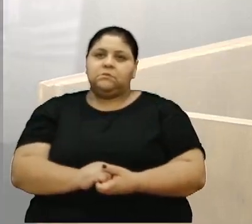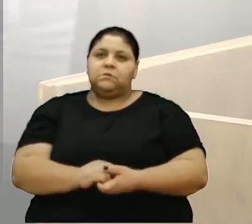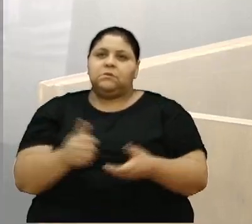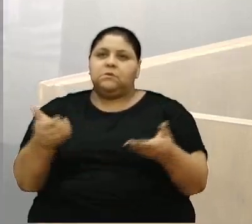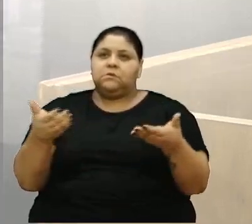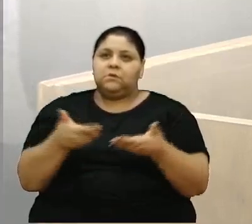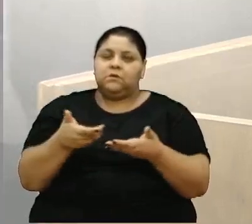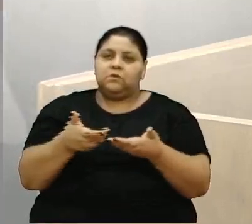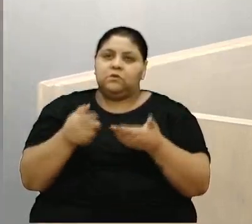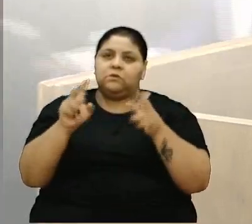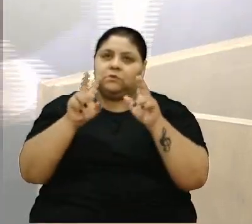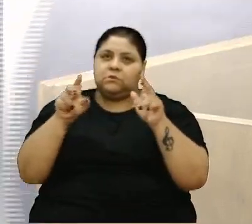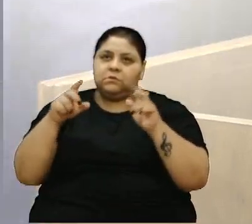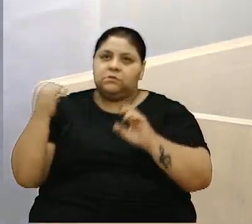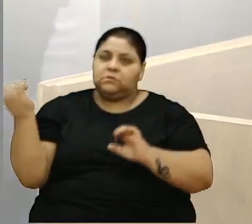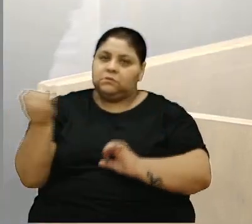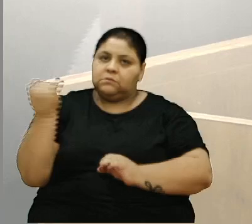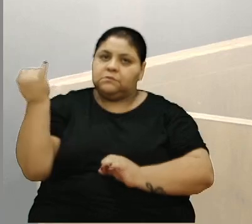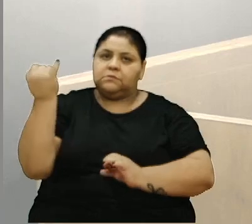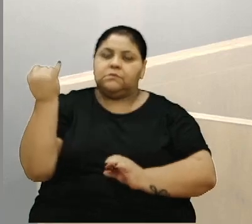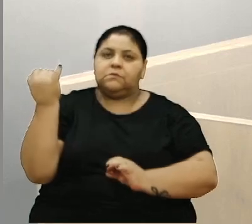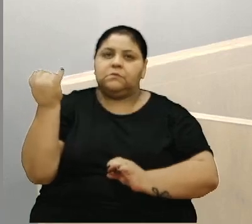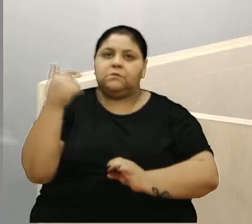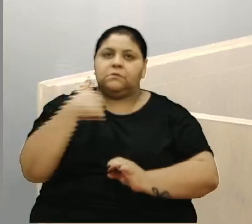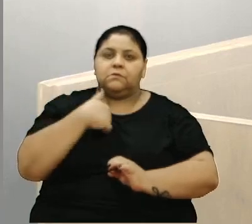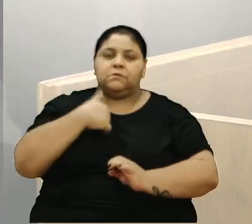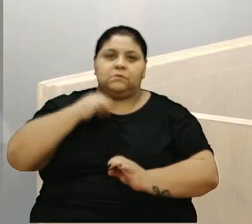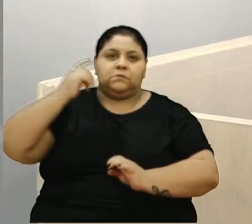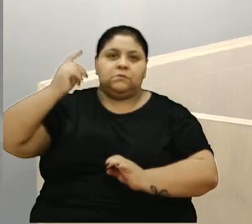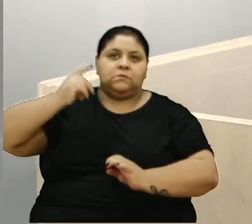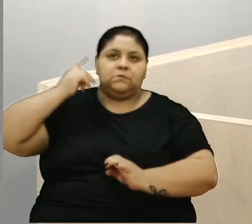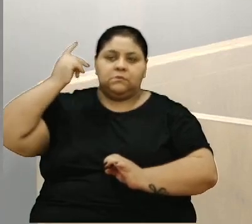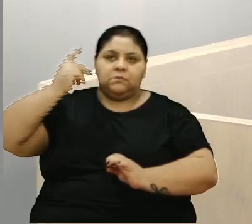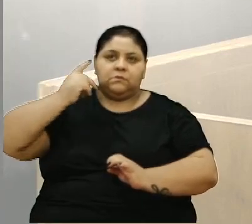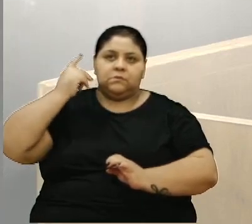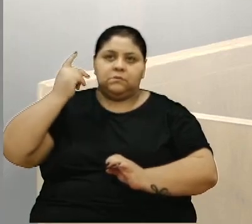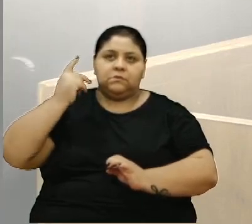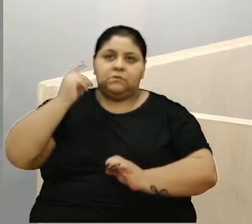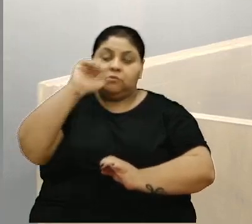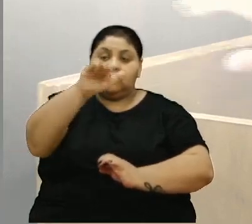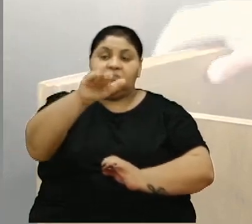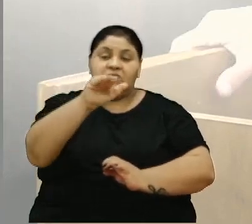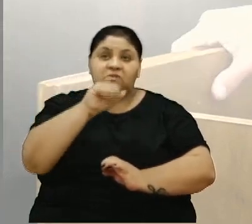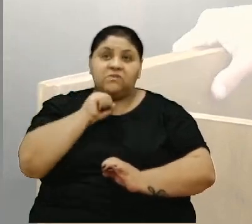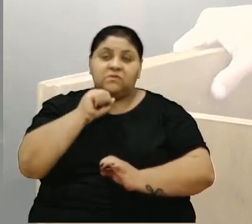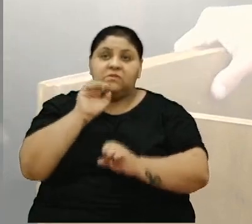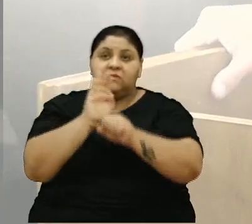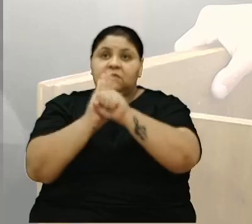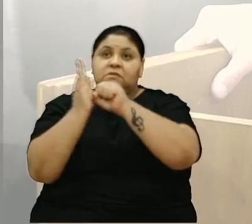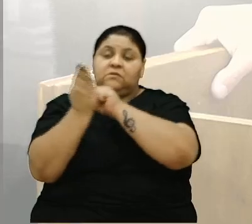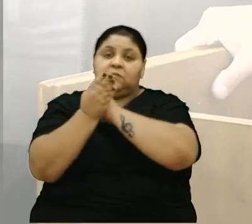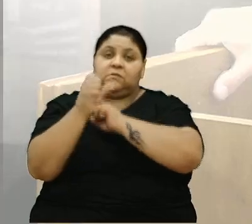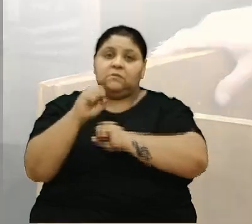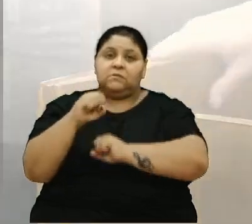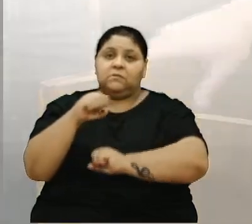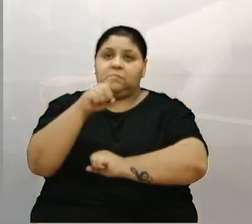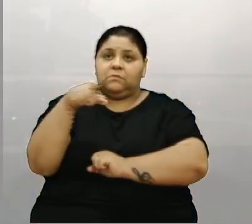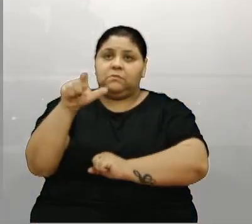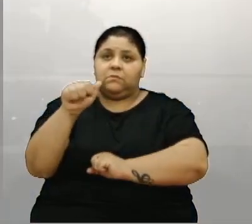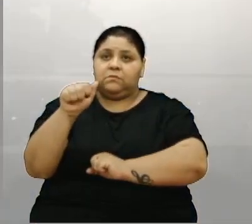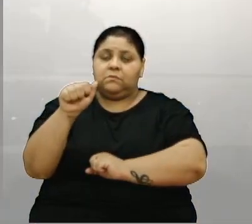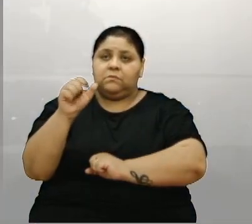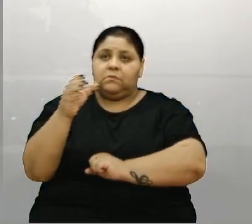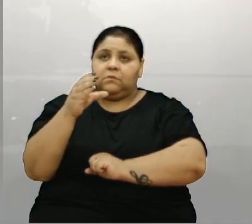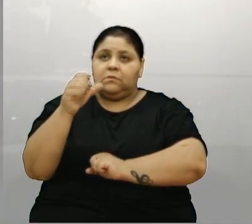trago um tema muito importante, do qual esse vereador foi chamado lá no bairro São Caetano.